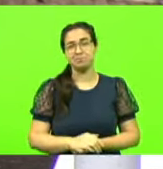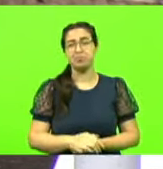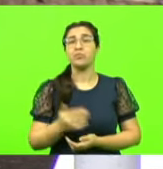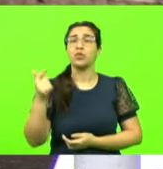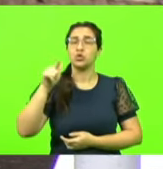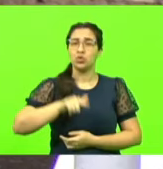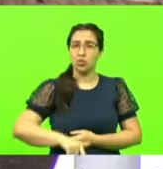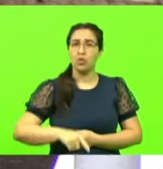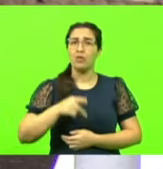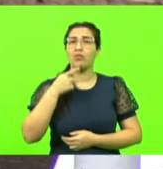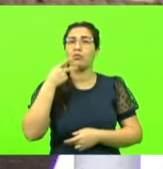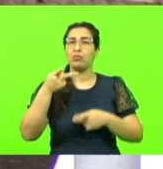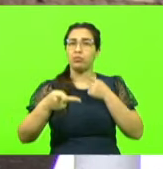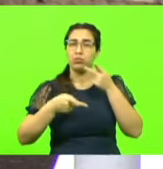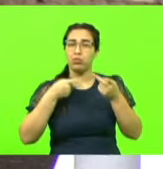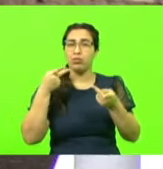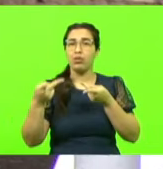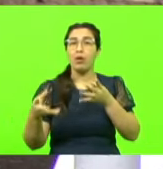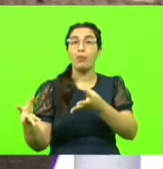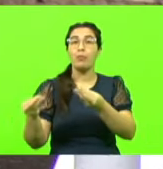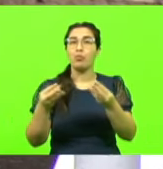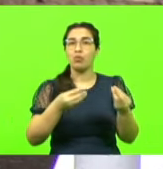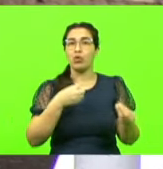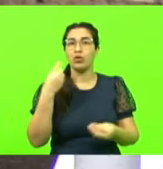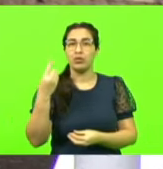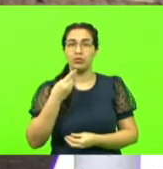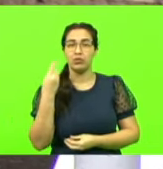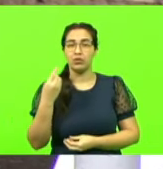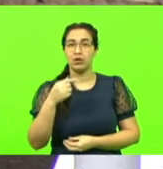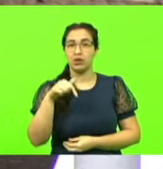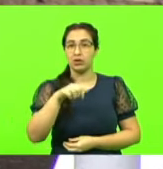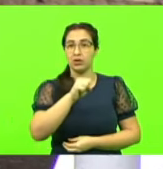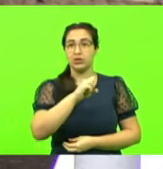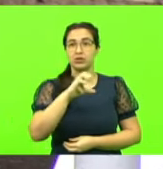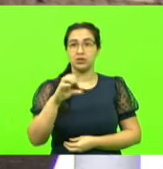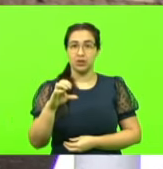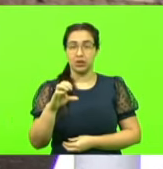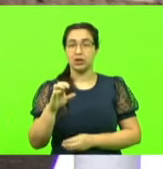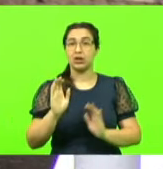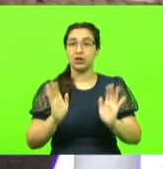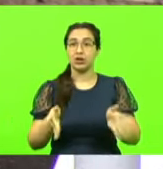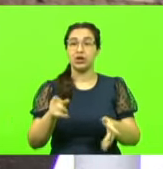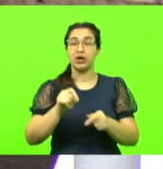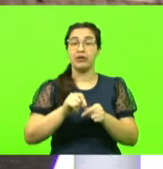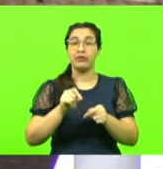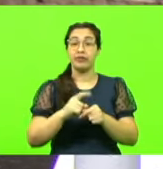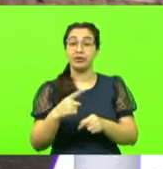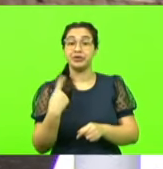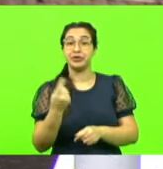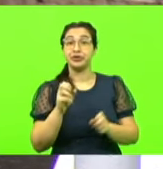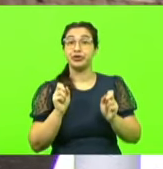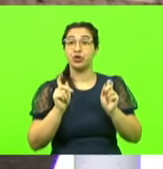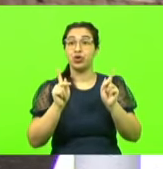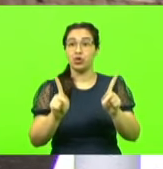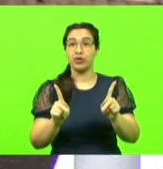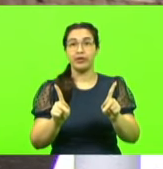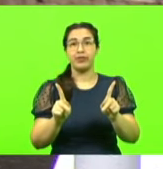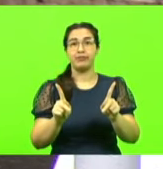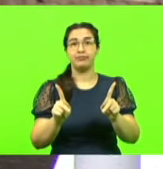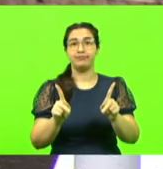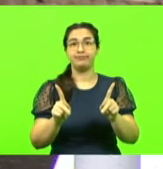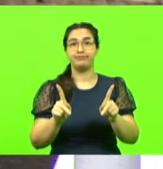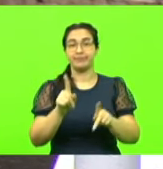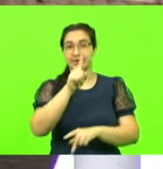presidente, aquilo que a maioria dos deputados catarinenses fizeram quando nós demos ok à iniciativa do governador de